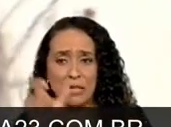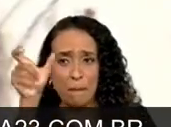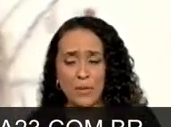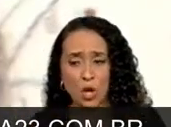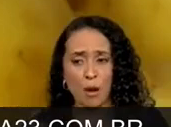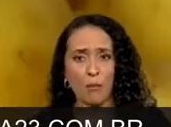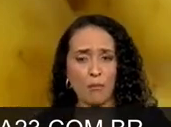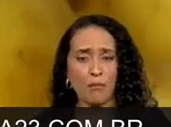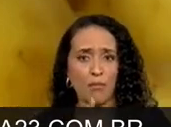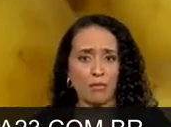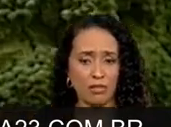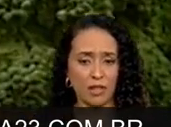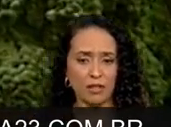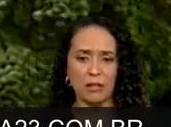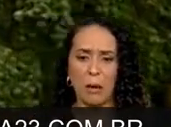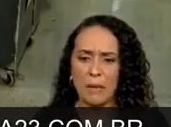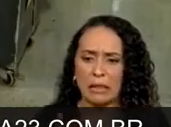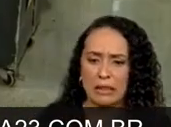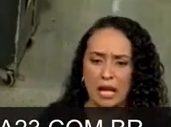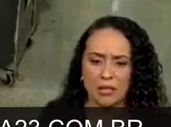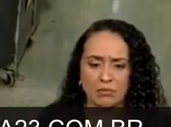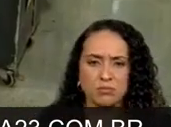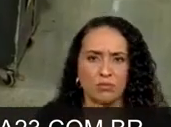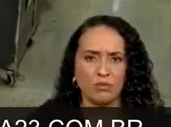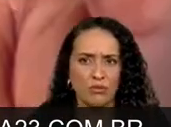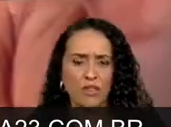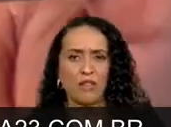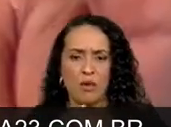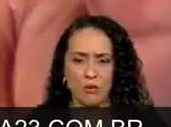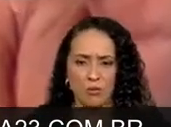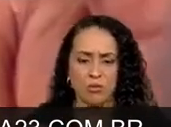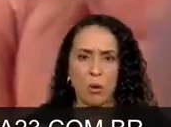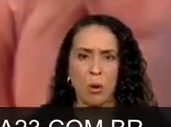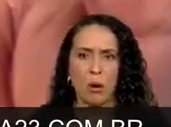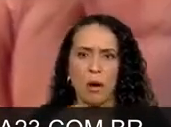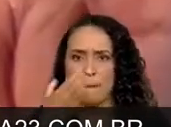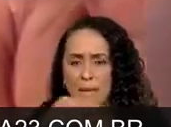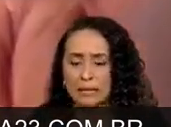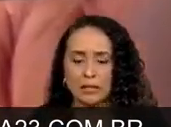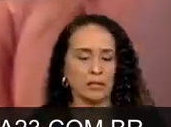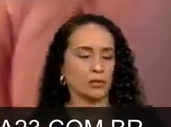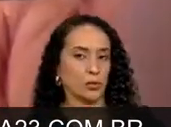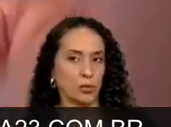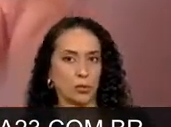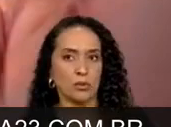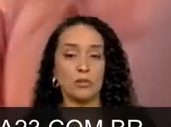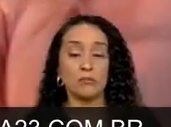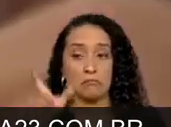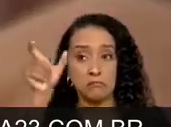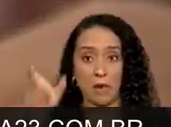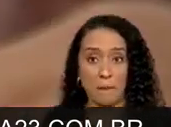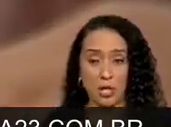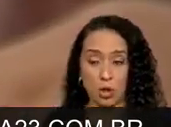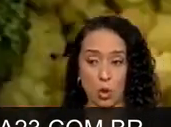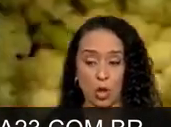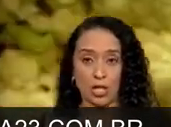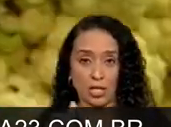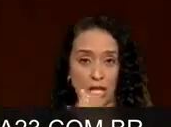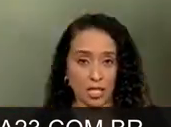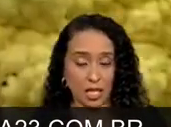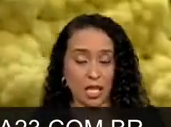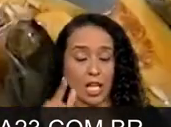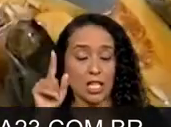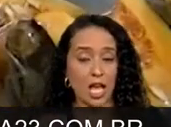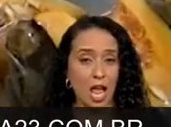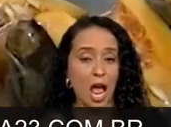com dengue. Batata, brócolis, melão, maçã, nem pensar. Segundo os doutores da internet, esses são alguns